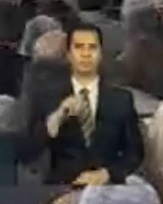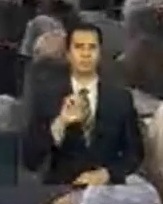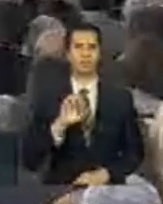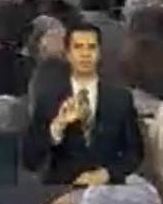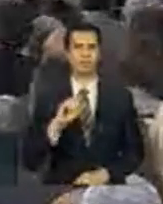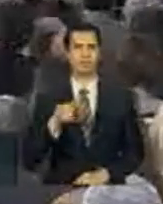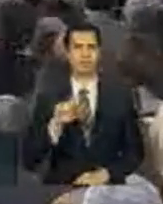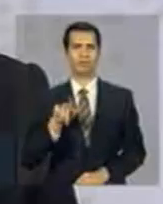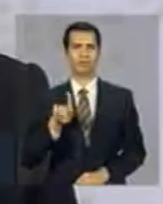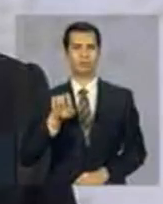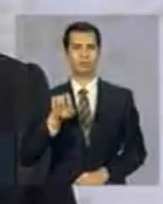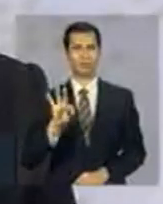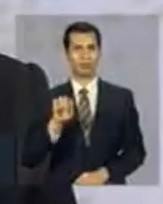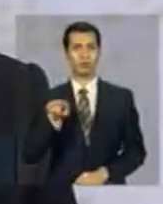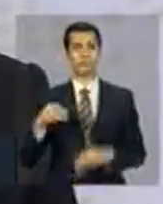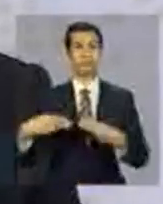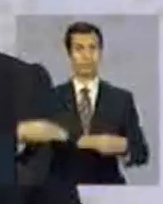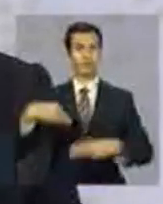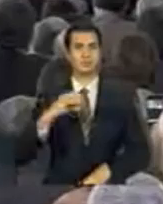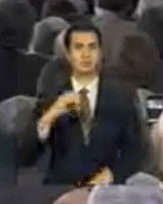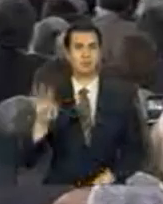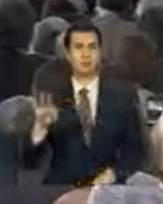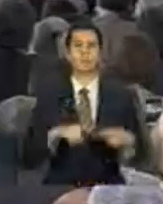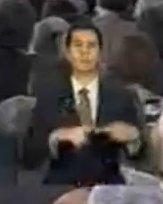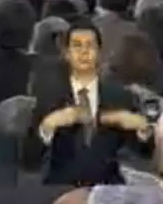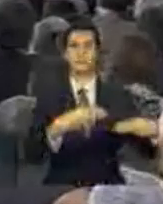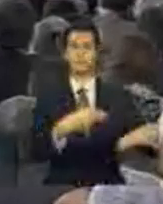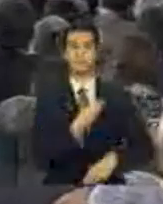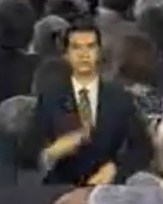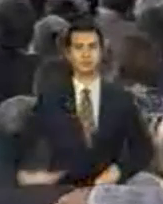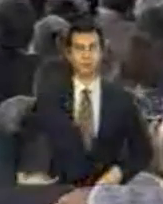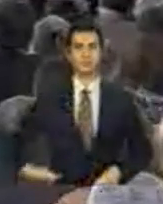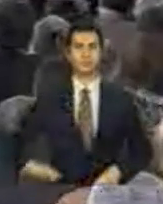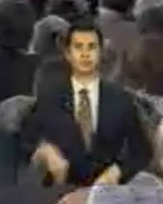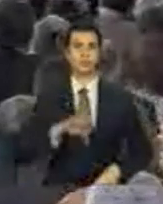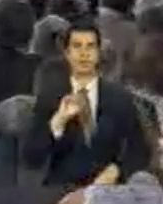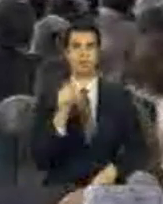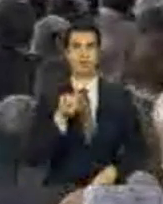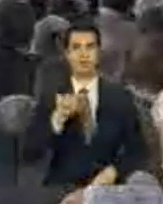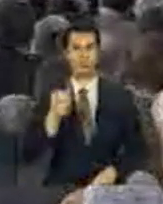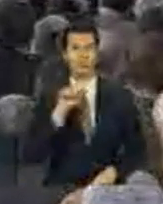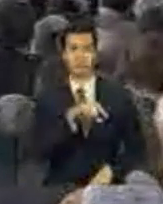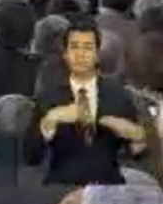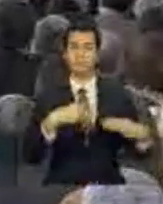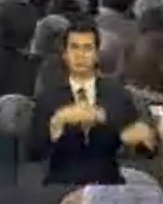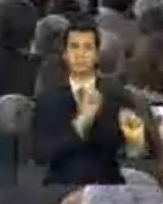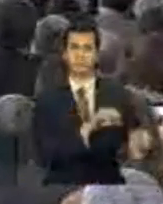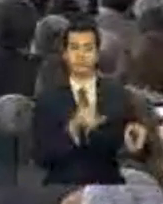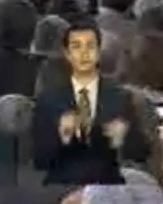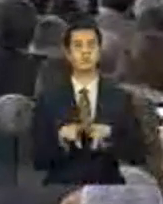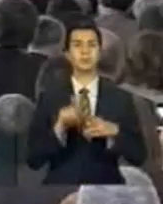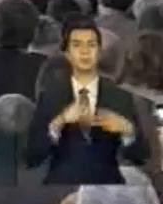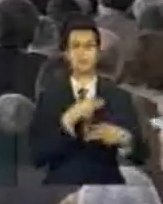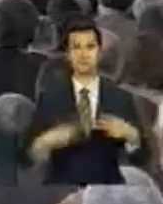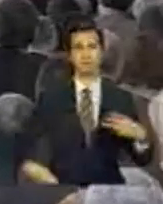Aloysio Mercadante, da Ciência e Tecnologia, Fernando Haddad, da Educação, e Gleisi Hoffmann, da Casa